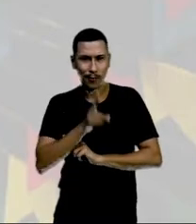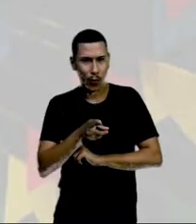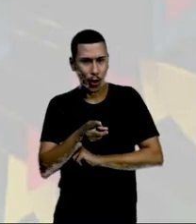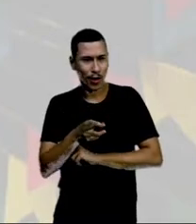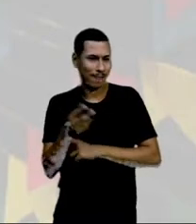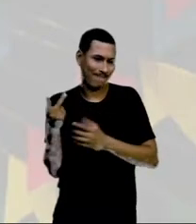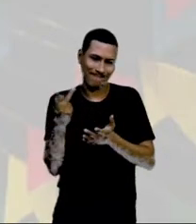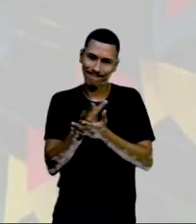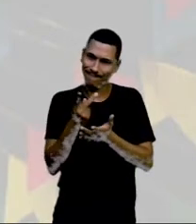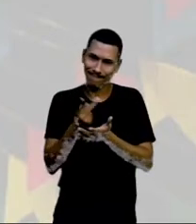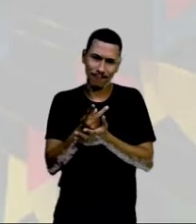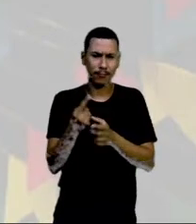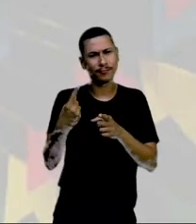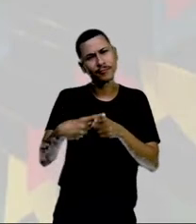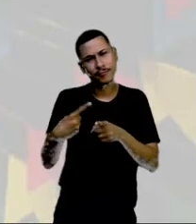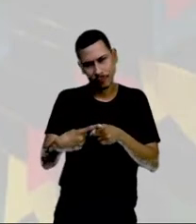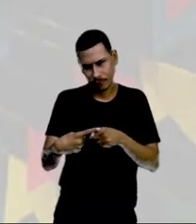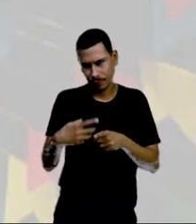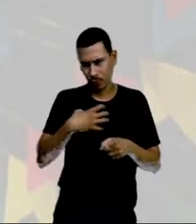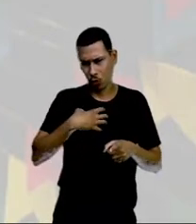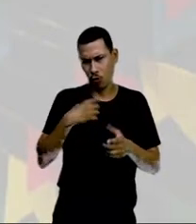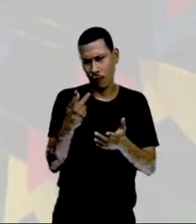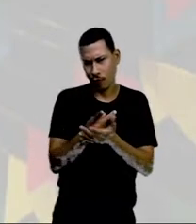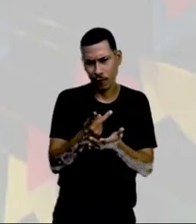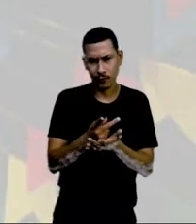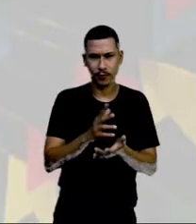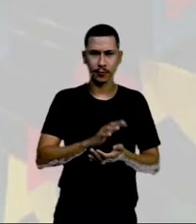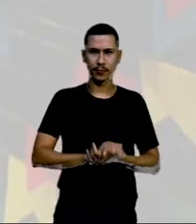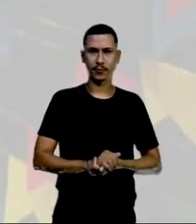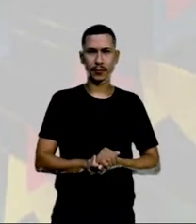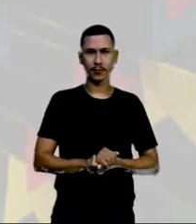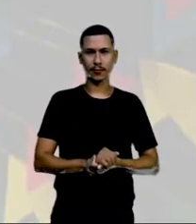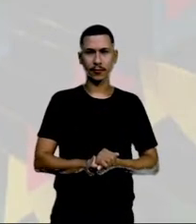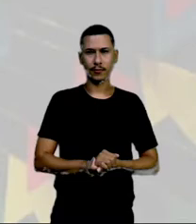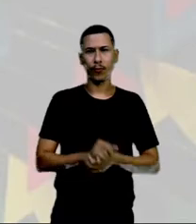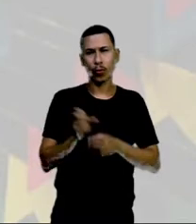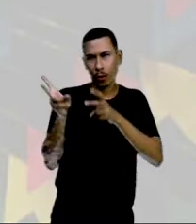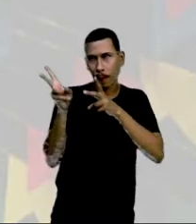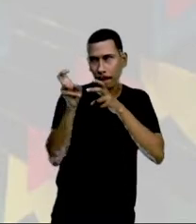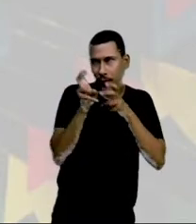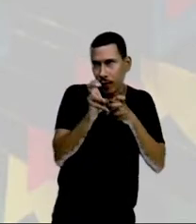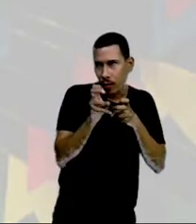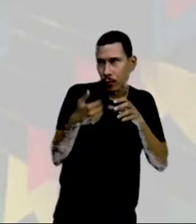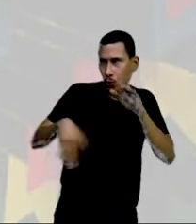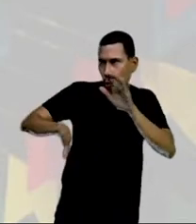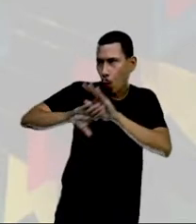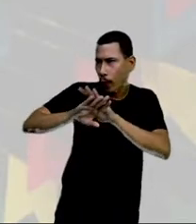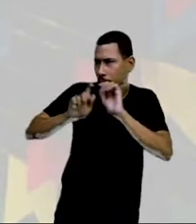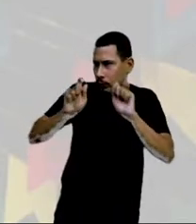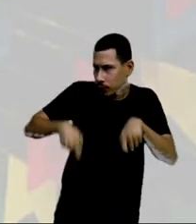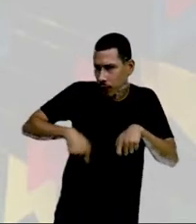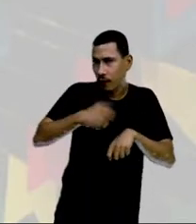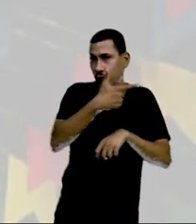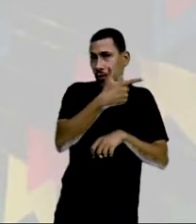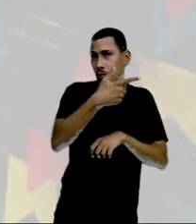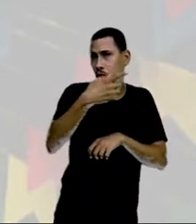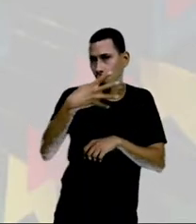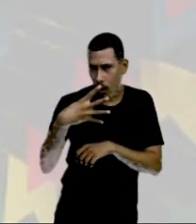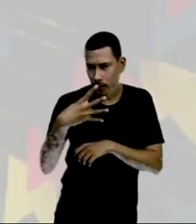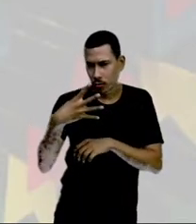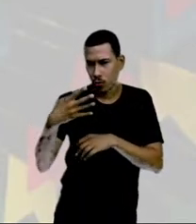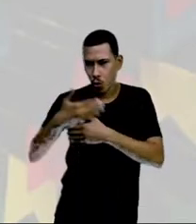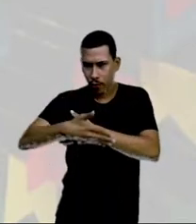é não. Por que dessa forma ela não funciona? Percebam, a gente precisa guardar 24